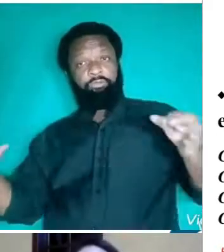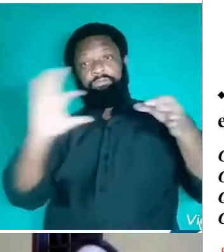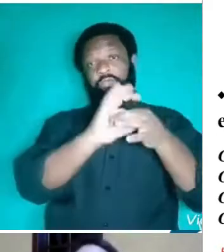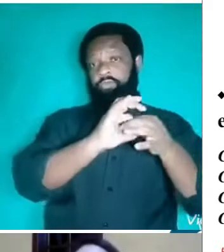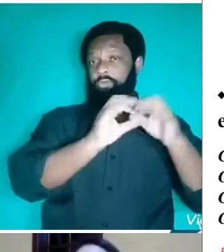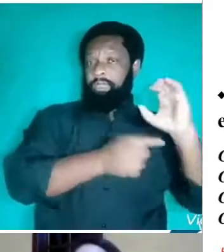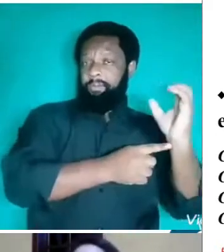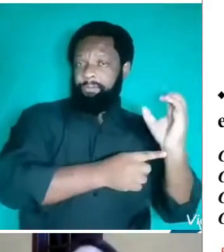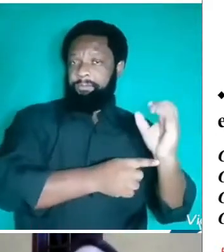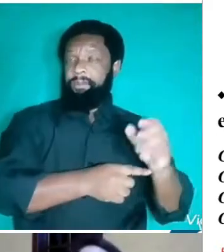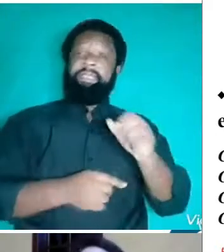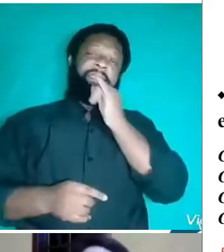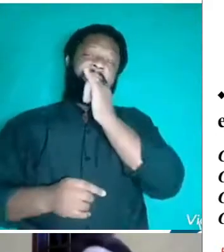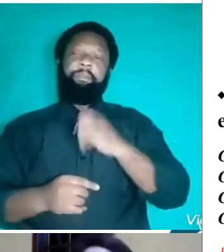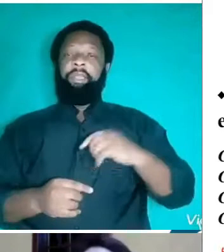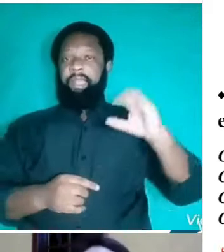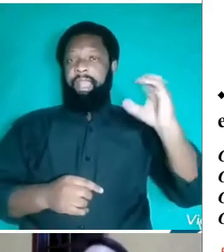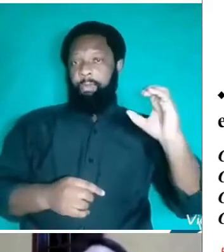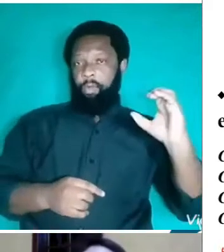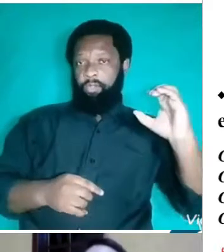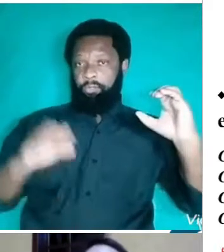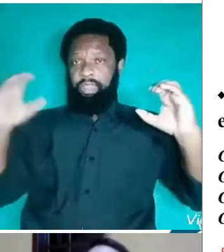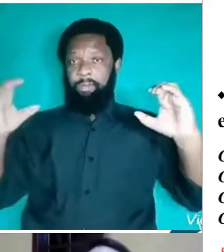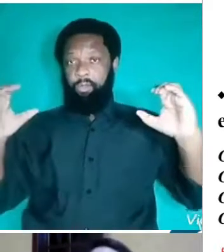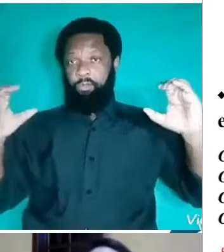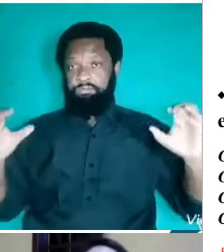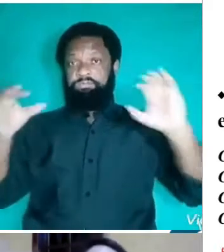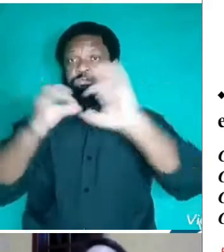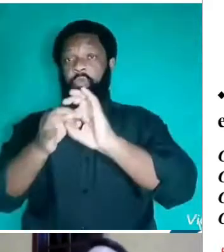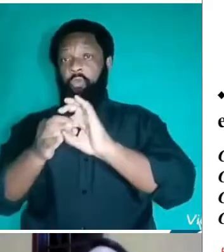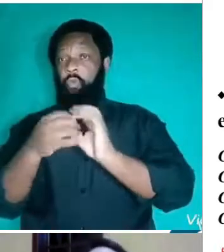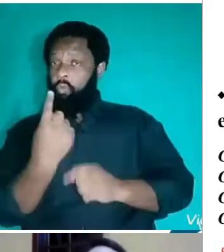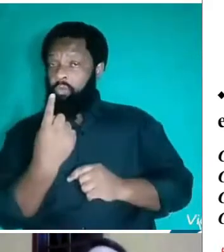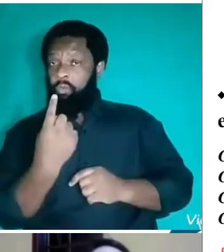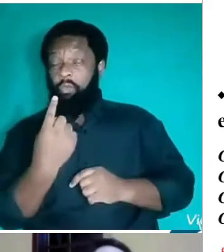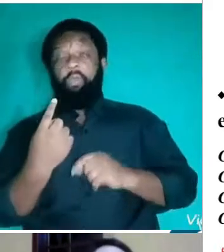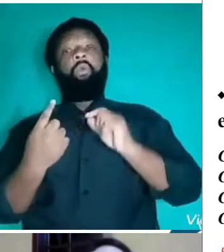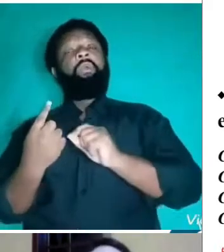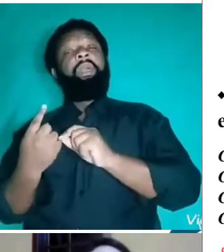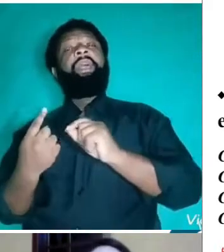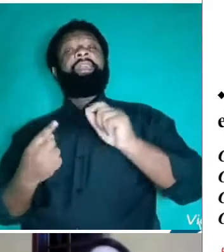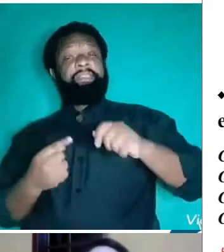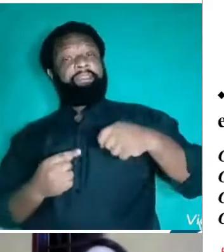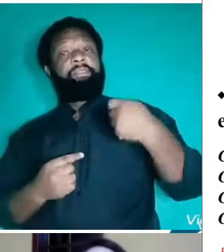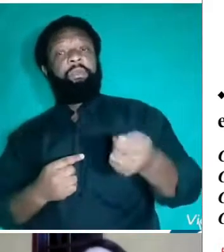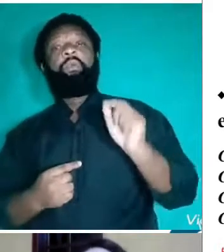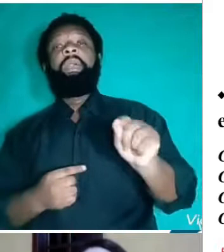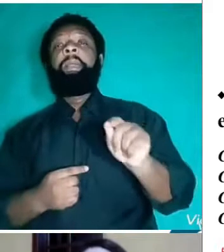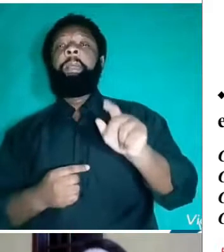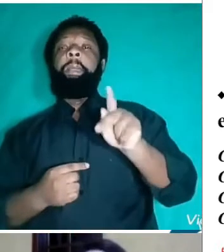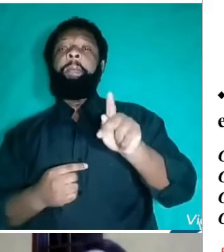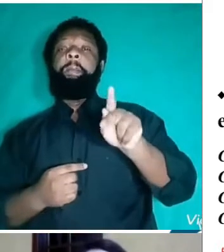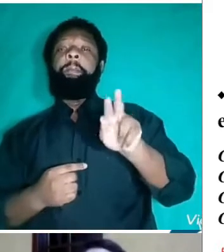ele. Então, se a gente tiver um carbono que se liga a apenas um outro carbono, esse carbono é